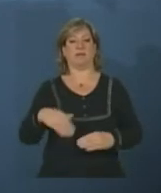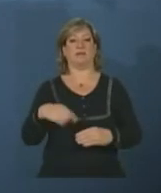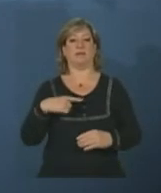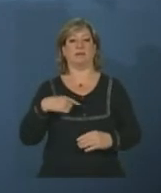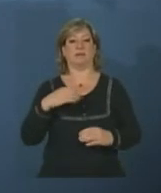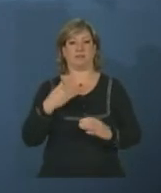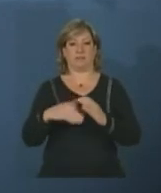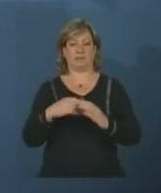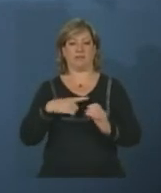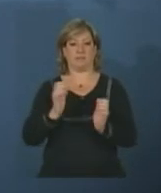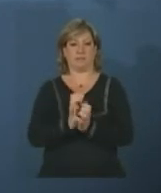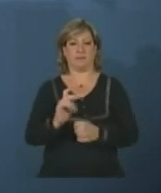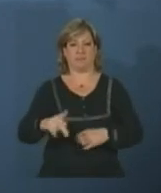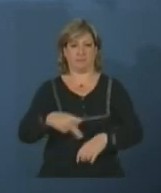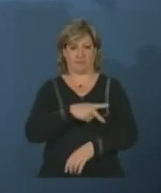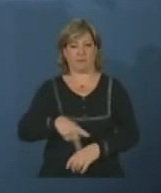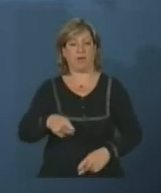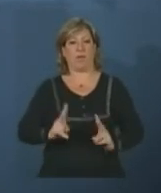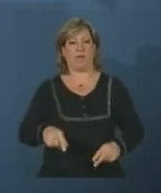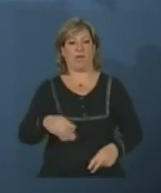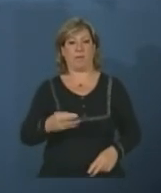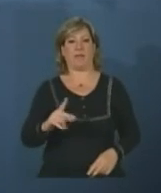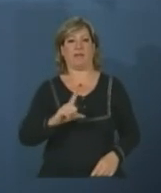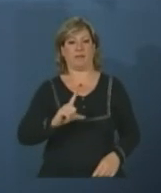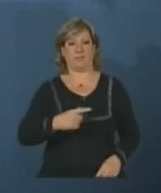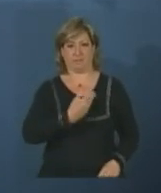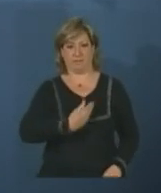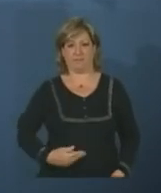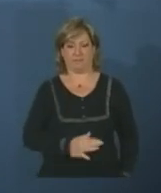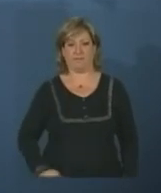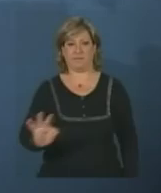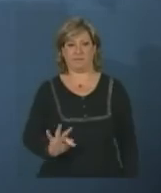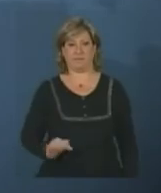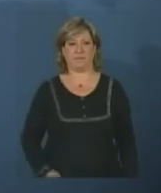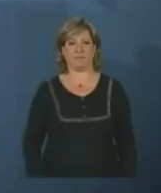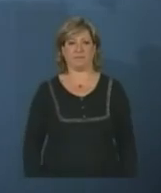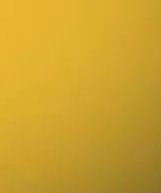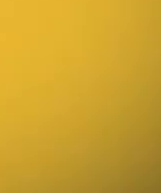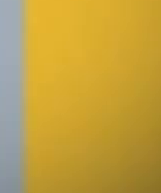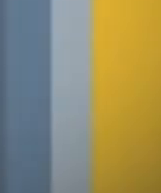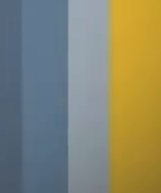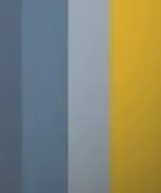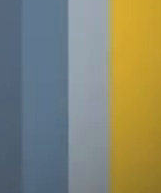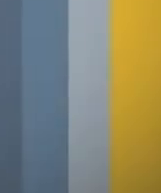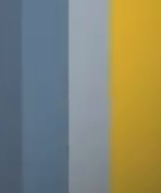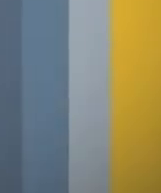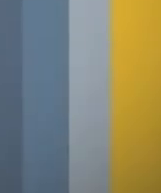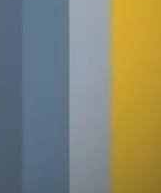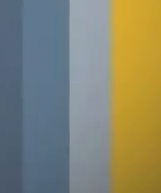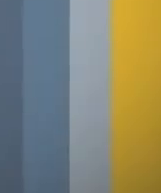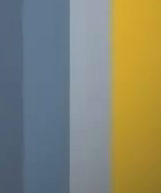endereço da presidência da república continuei com a gente NBR a TV do Governo Federal G1